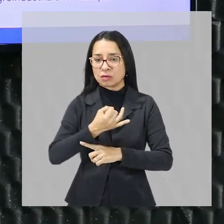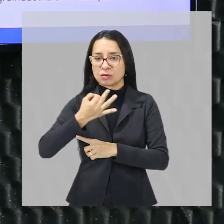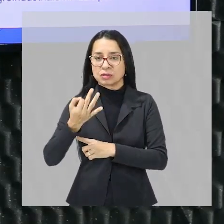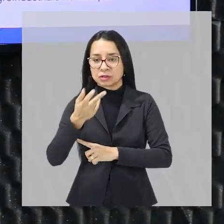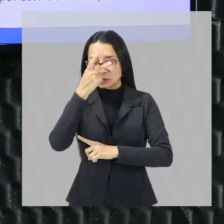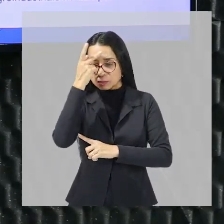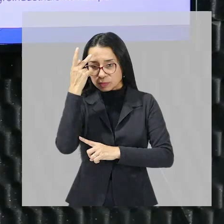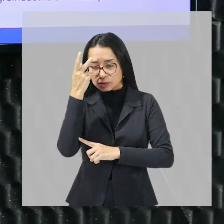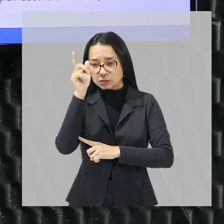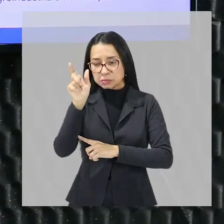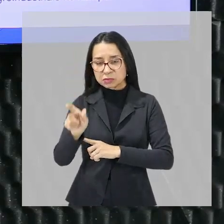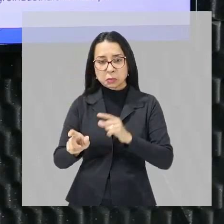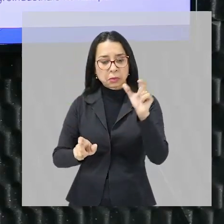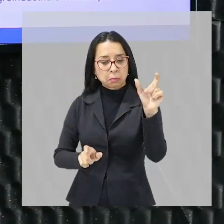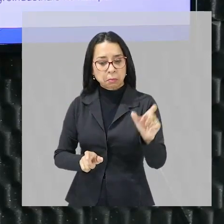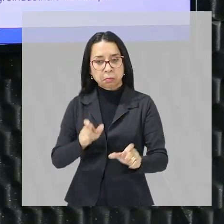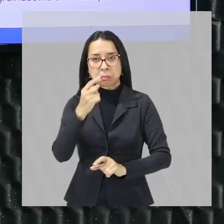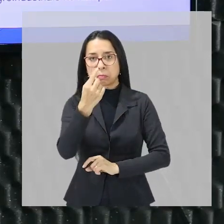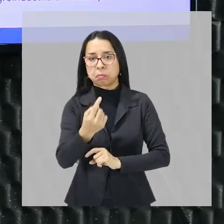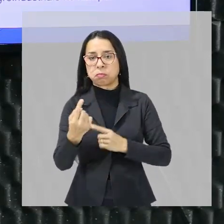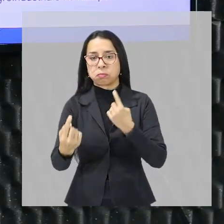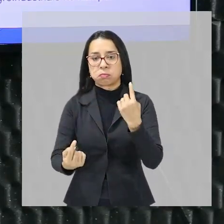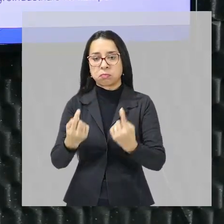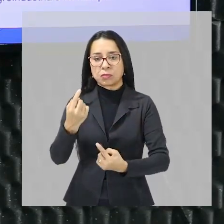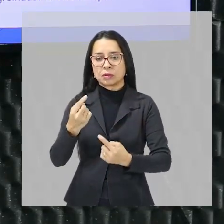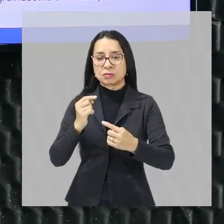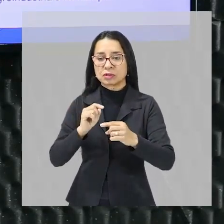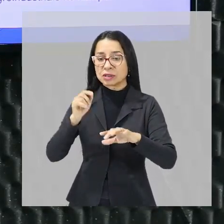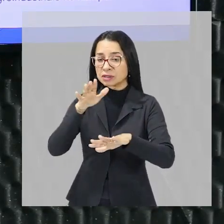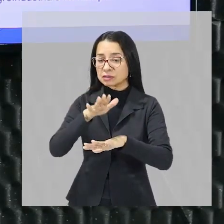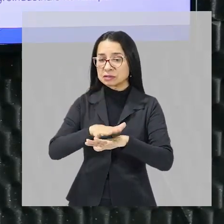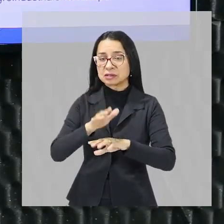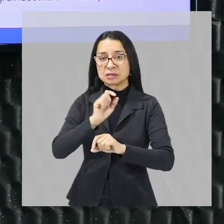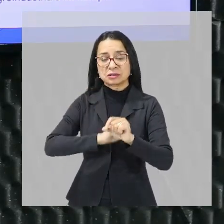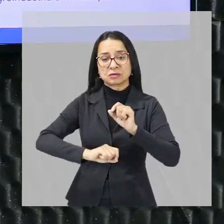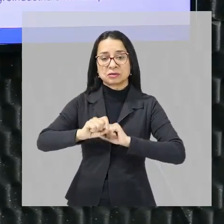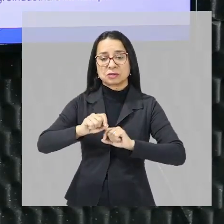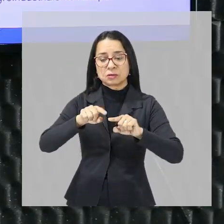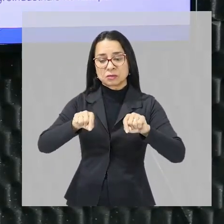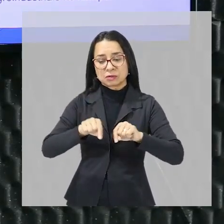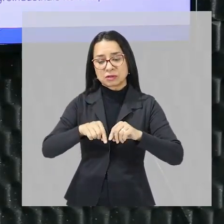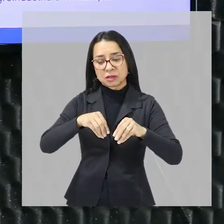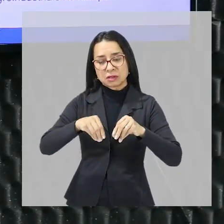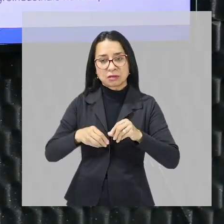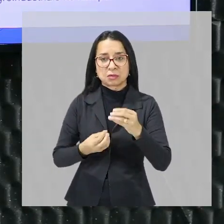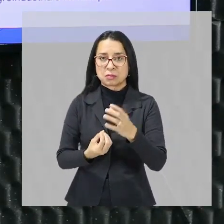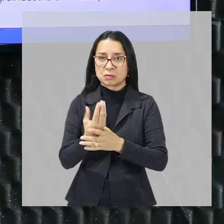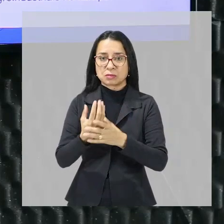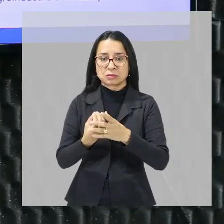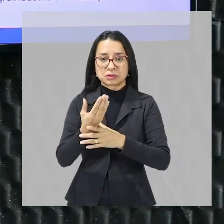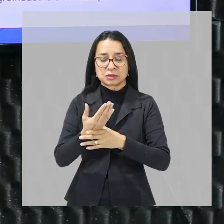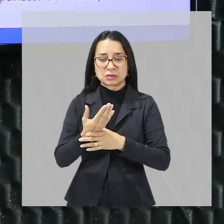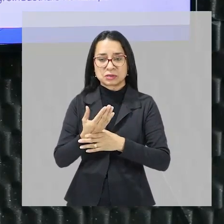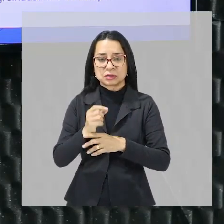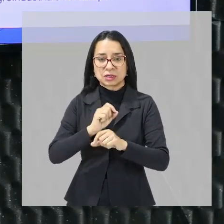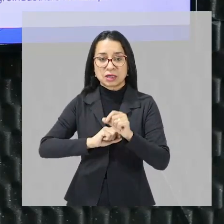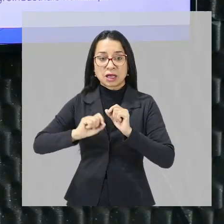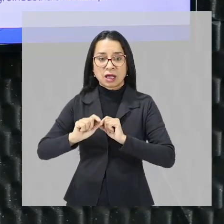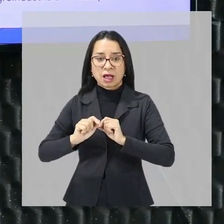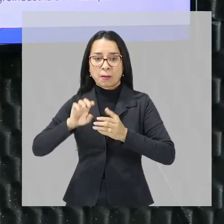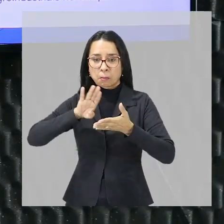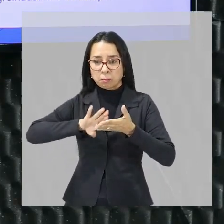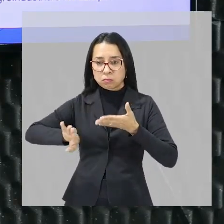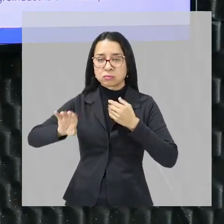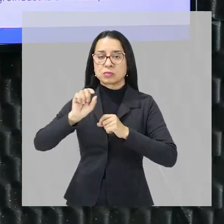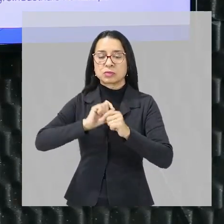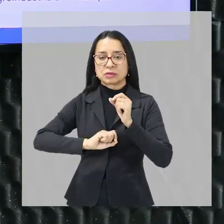de pessoas que não têm acesso à terra para produzir, a desapropriação desse espaço improdutivo, para que se torne um espaço